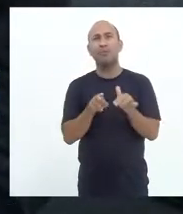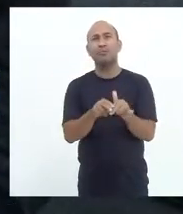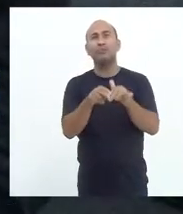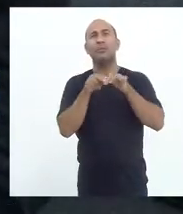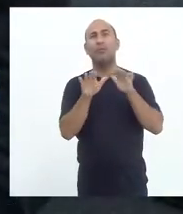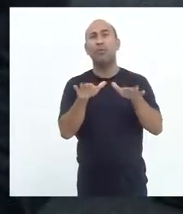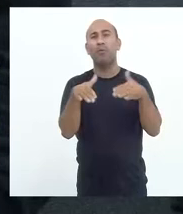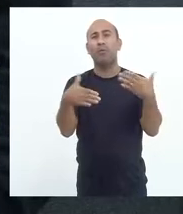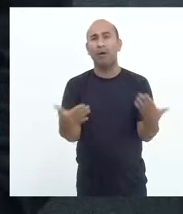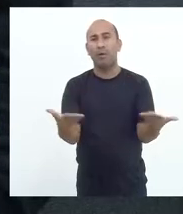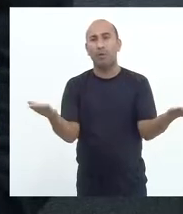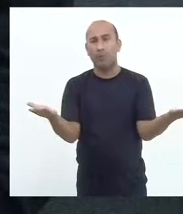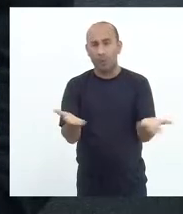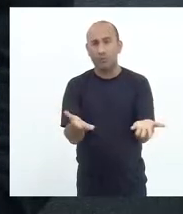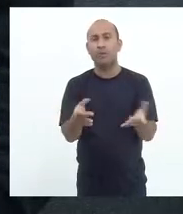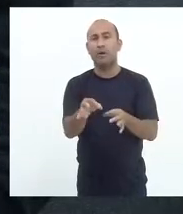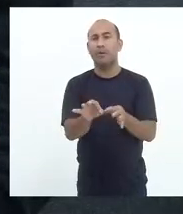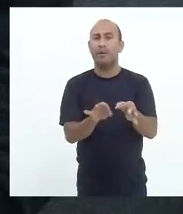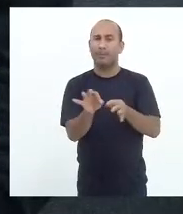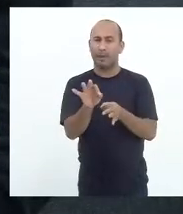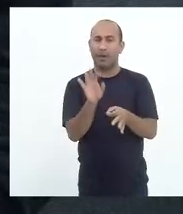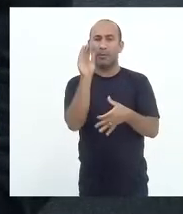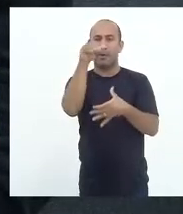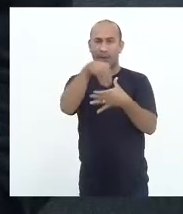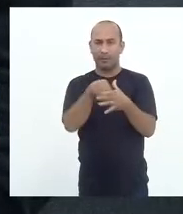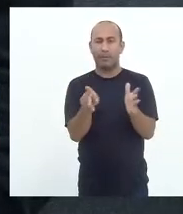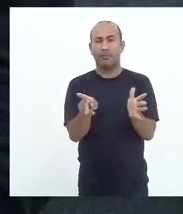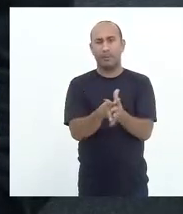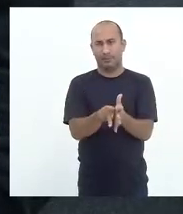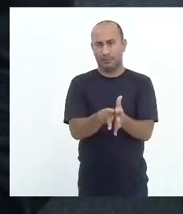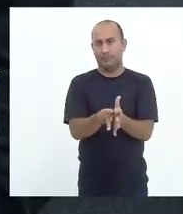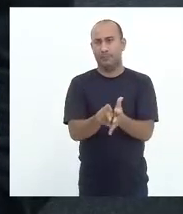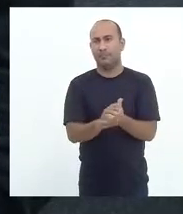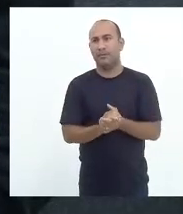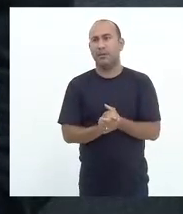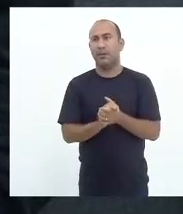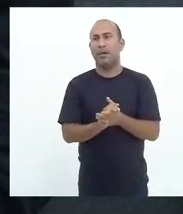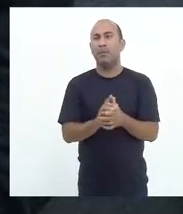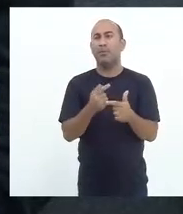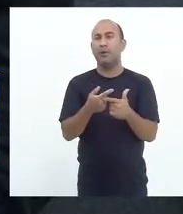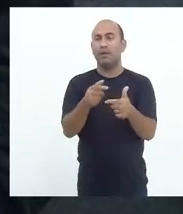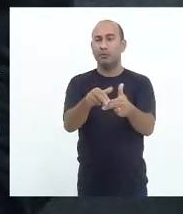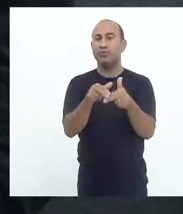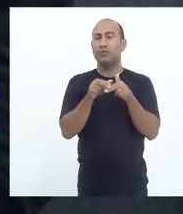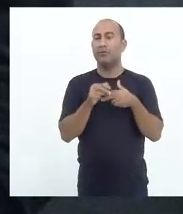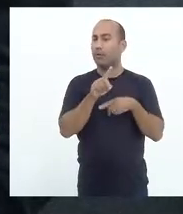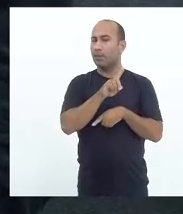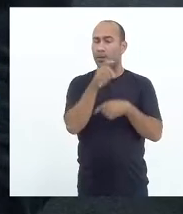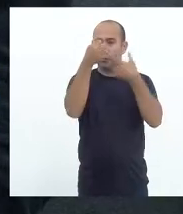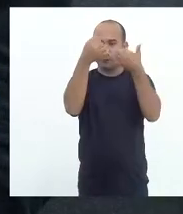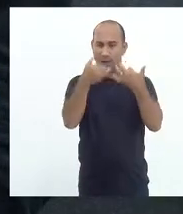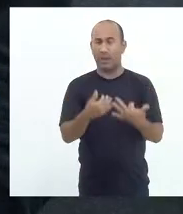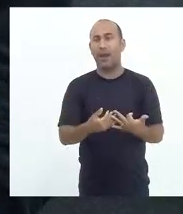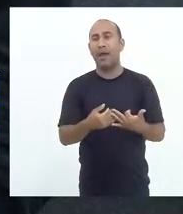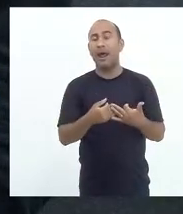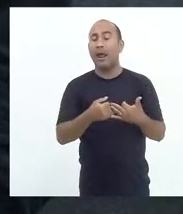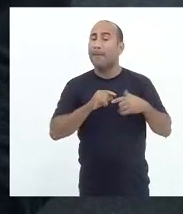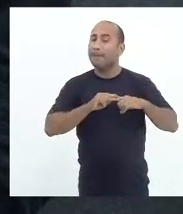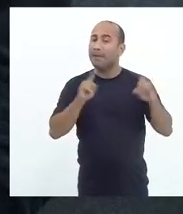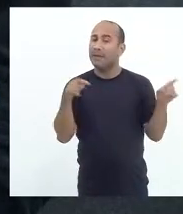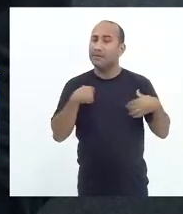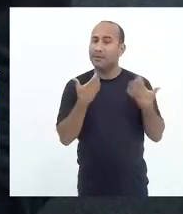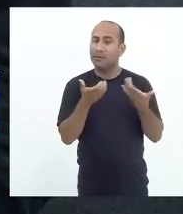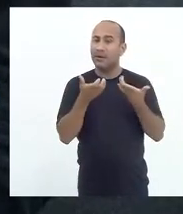hoje esse projeto entra em pauta. Esse motivo não nos é explicado. Mas eu quero me solidarizar